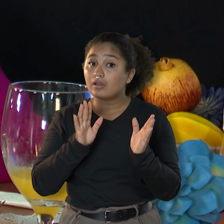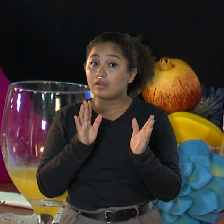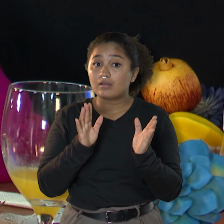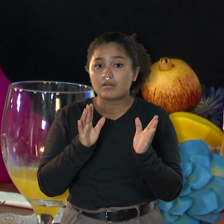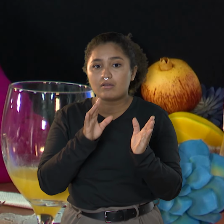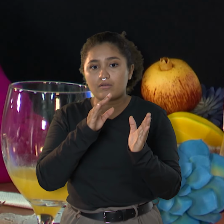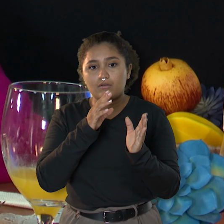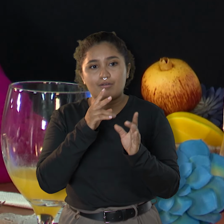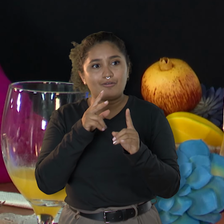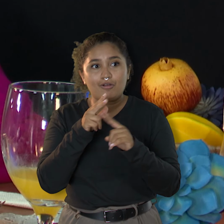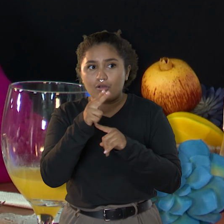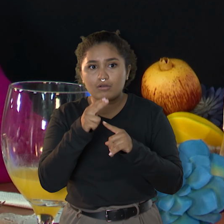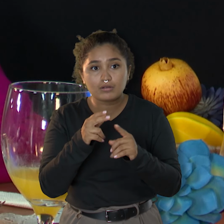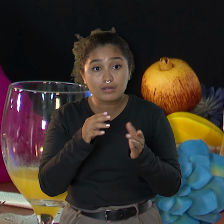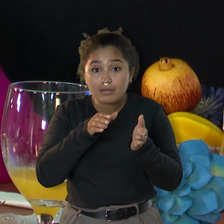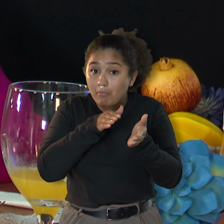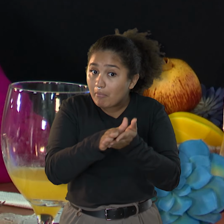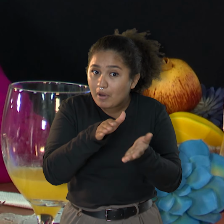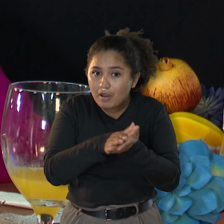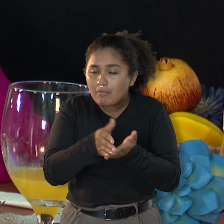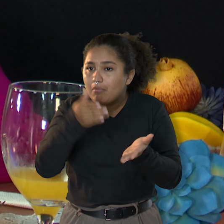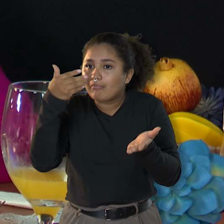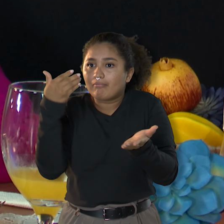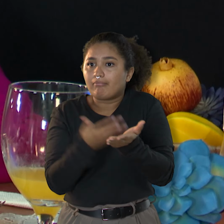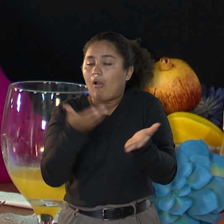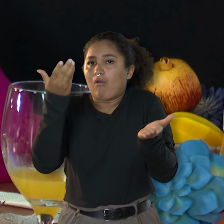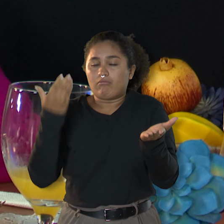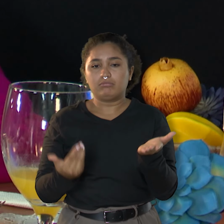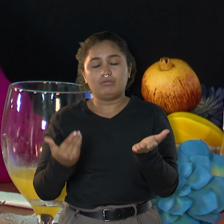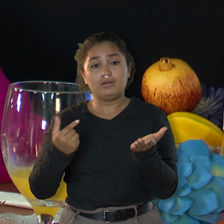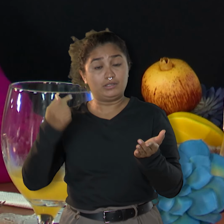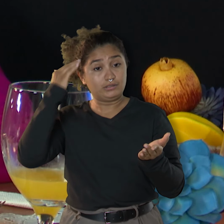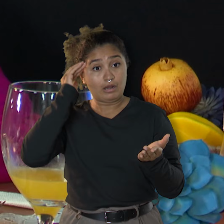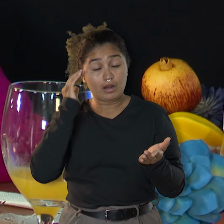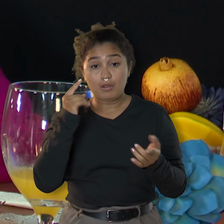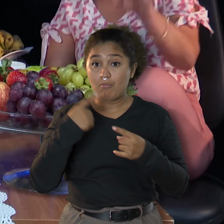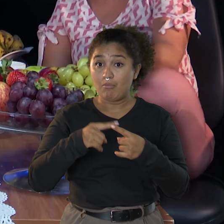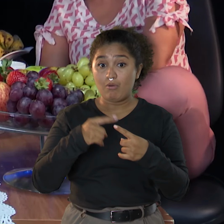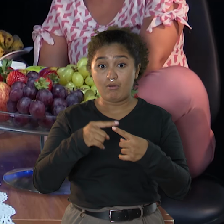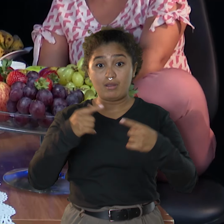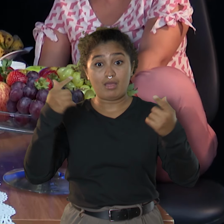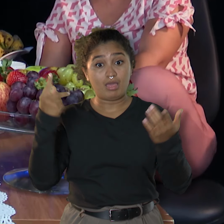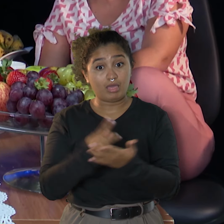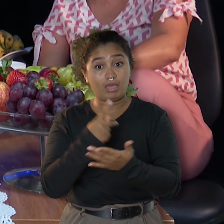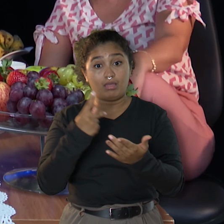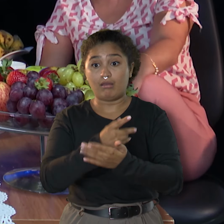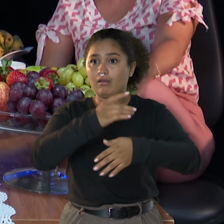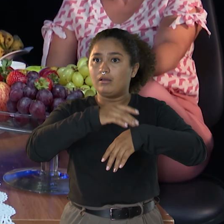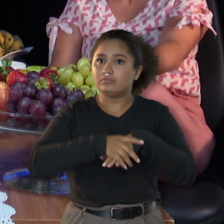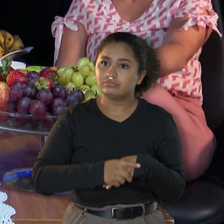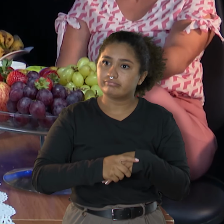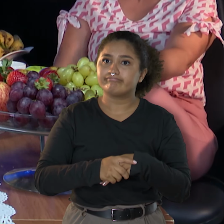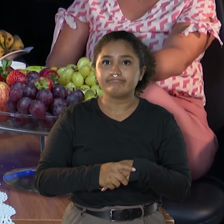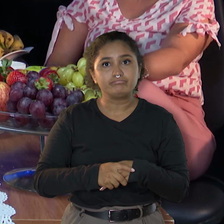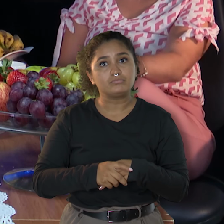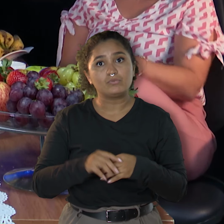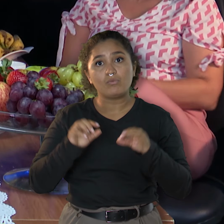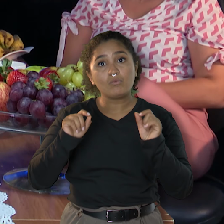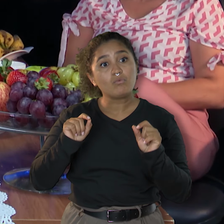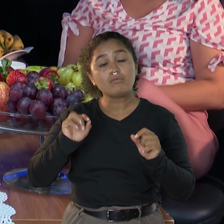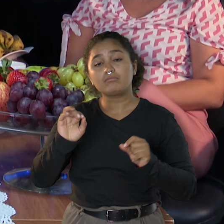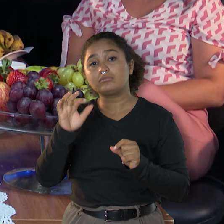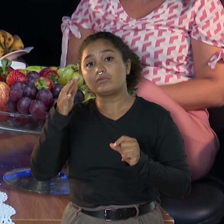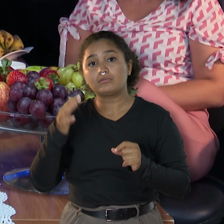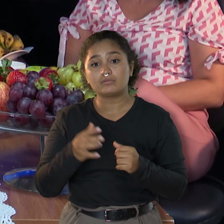essa parte vocês cortam. Imprime essa bodega que eu vou entender o que raios é essa. Deixa bodega que eu gostei. Que raios que